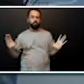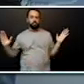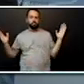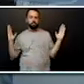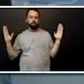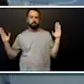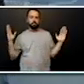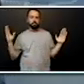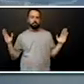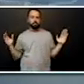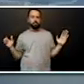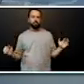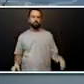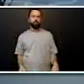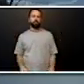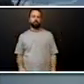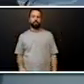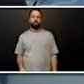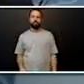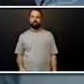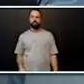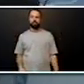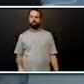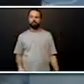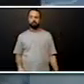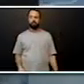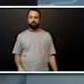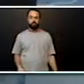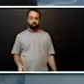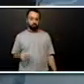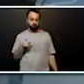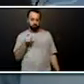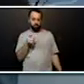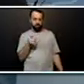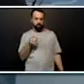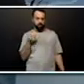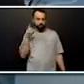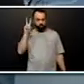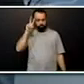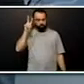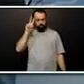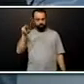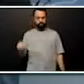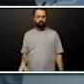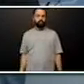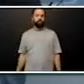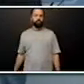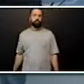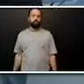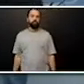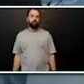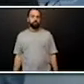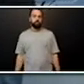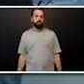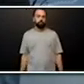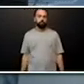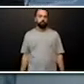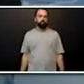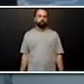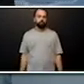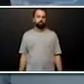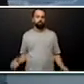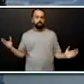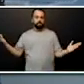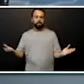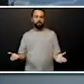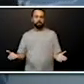Opostos ou simétricos. Vocês já aprenderam na aula anterior. Só que agora,